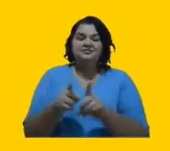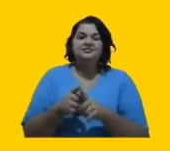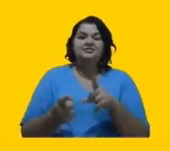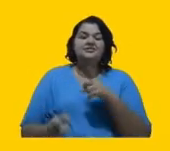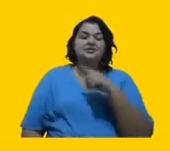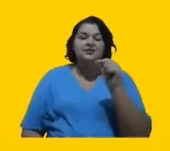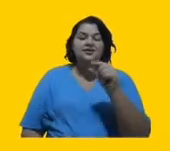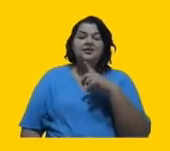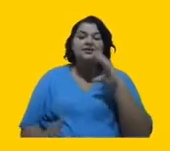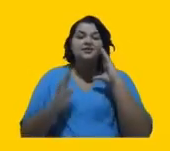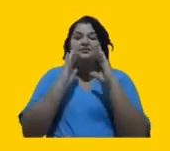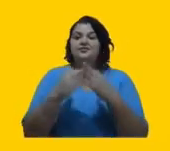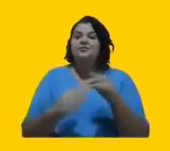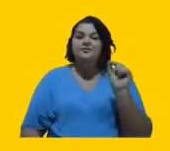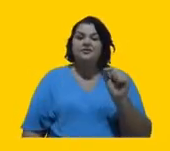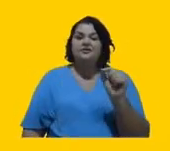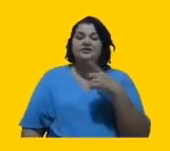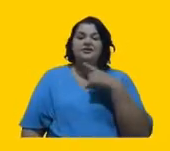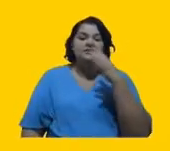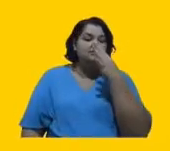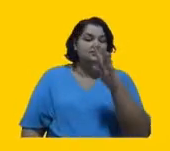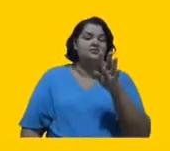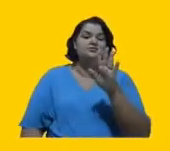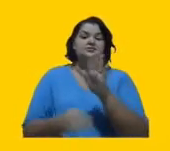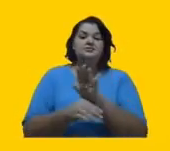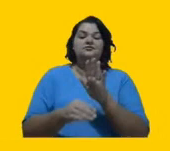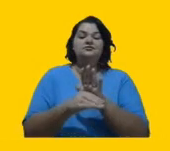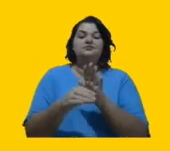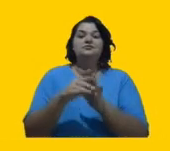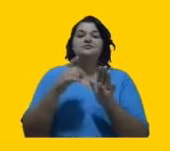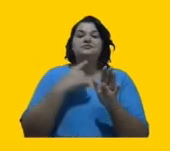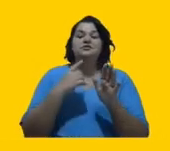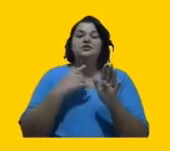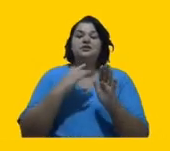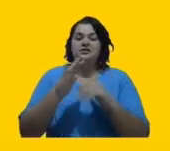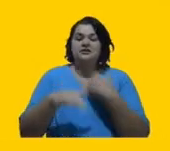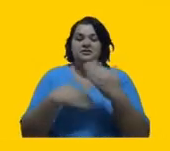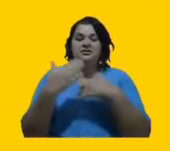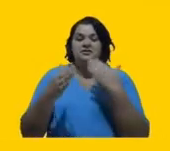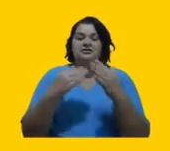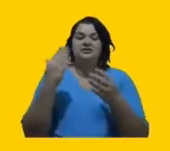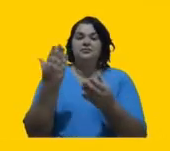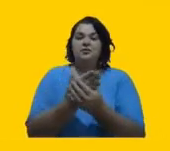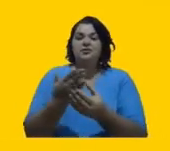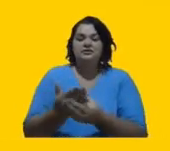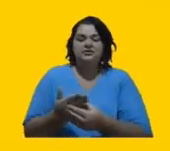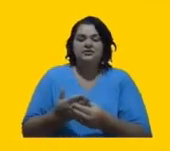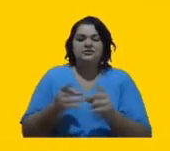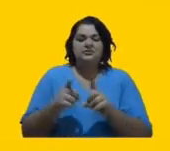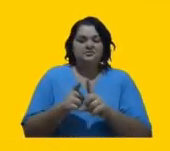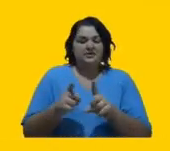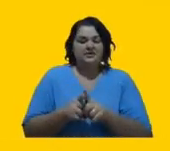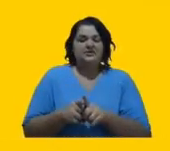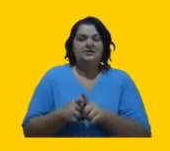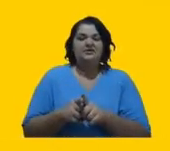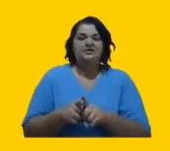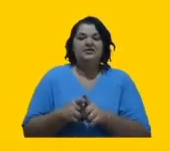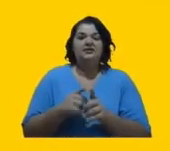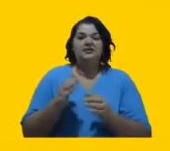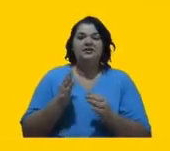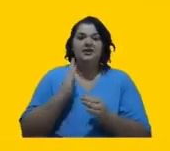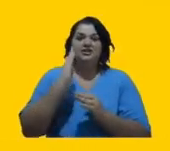um informe vocês sobre o julgamento dos nossos embargos no processo da ADI, né, da ação direta